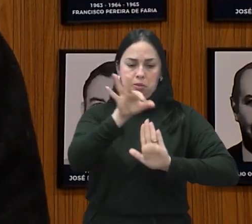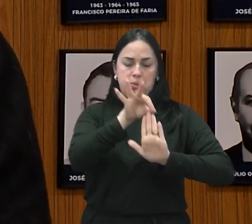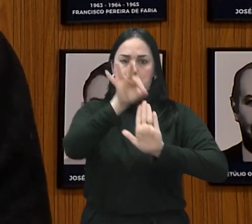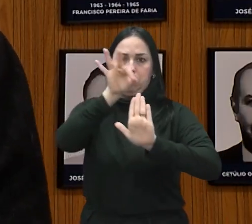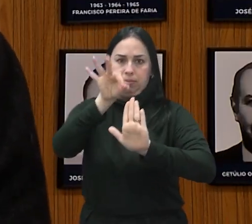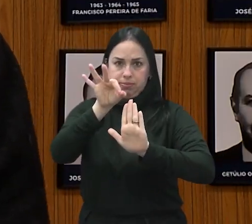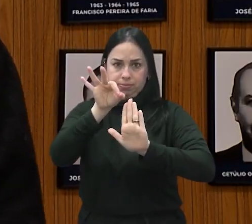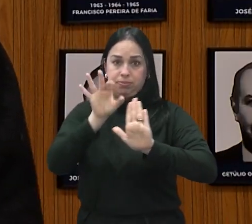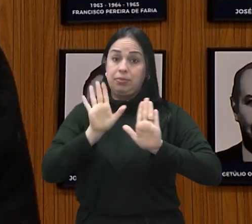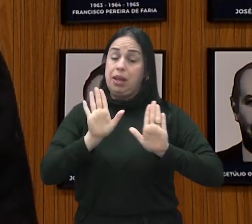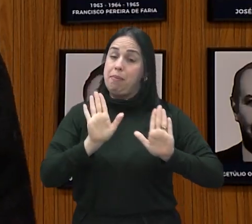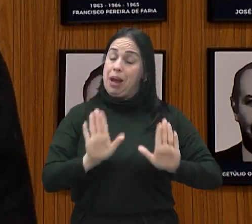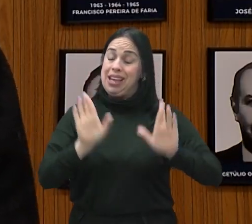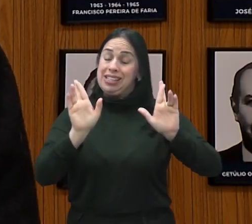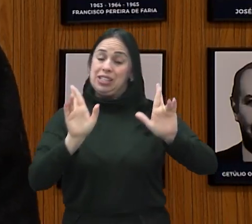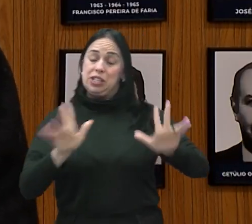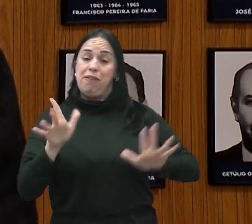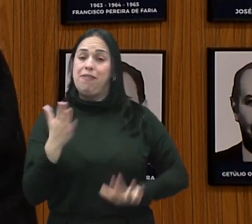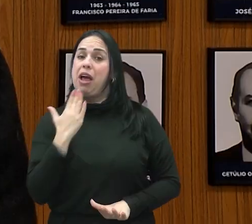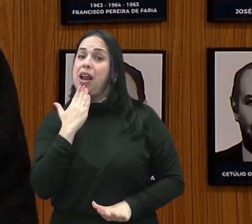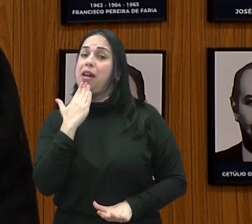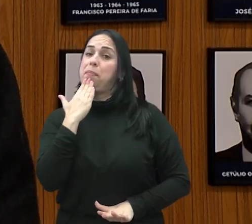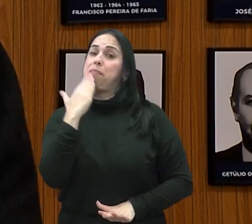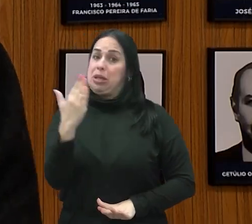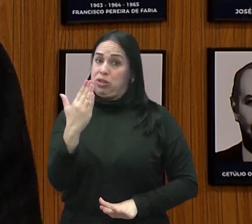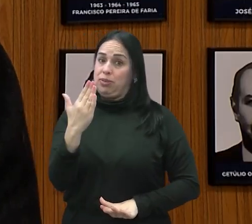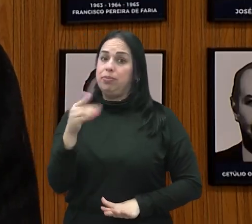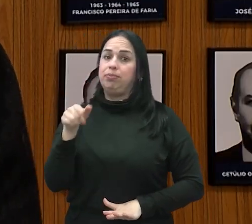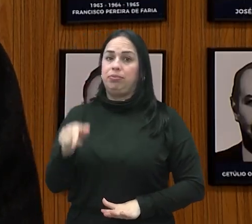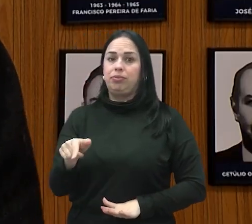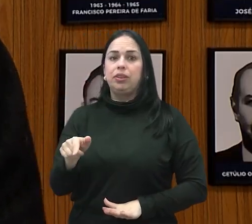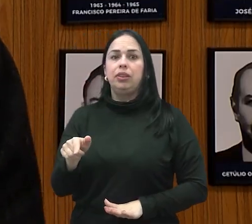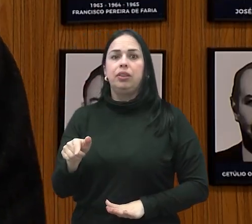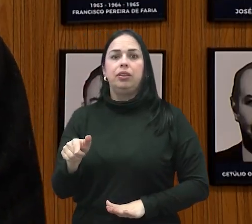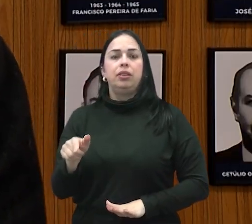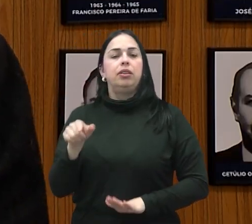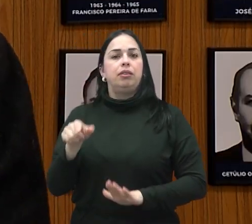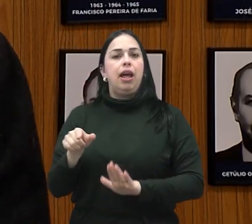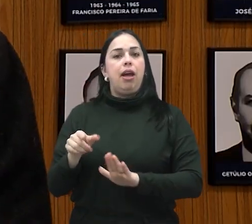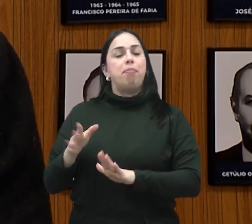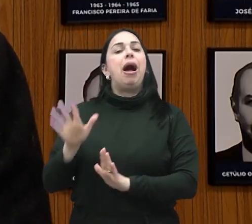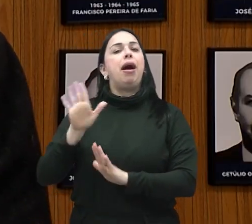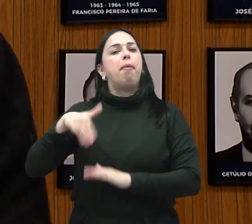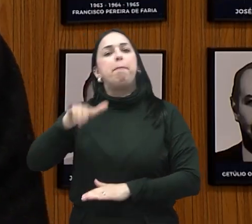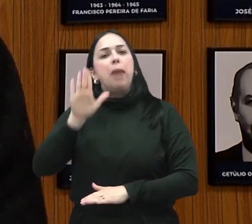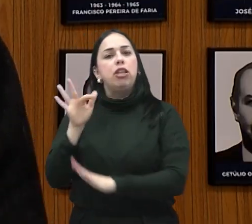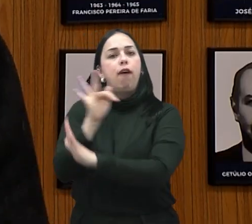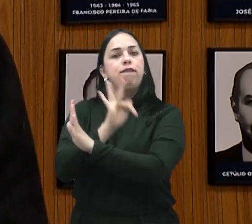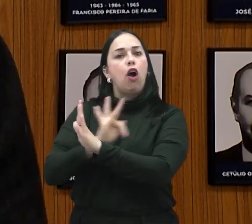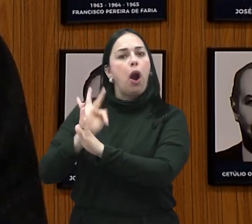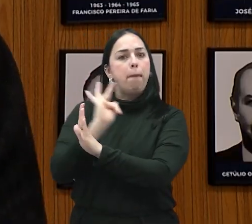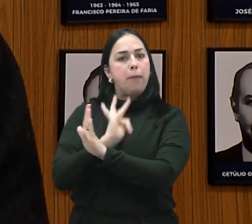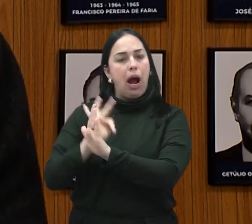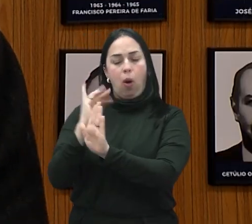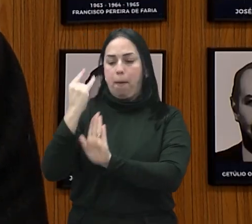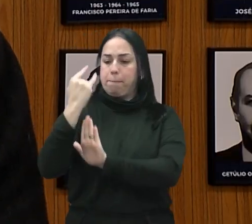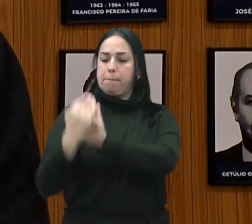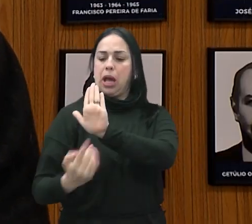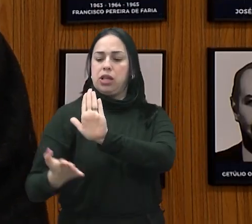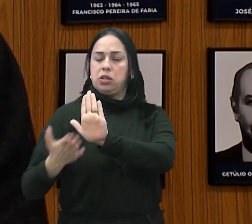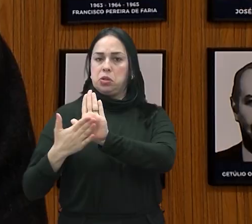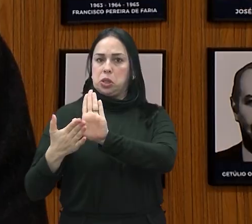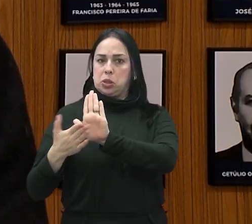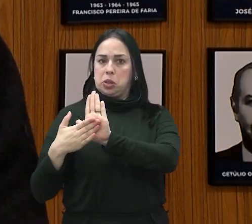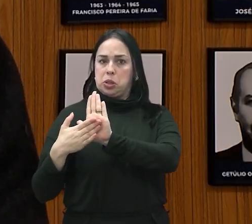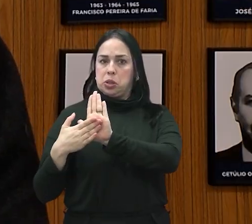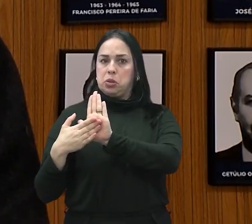através da indicação, diferentemente do requerimento. O requerimento tem natureza formal e por ser natureza